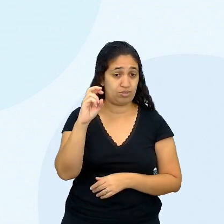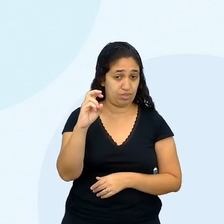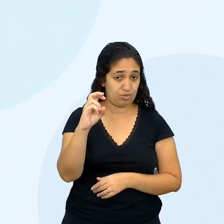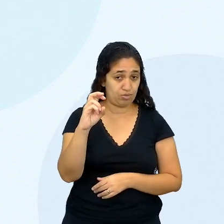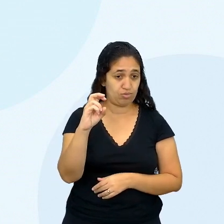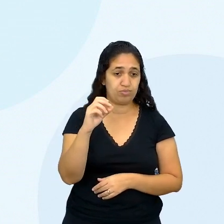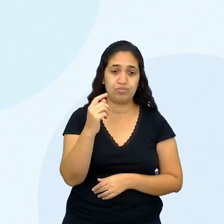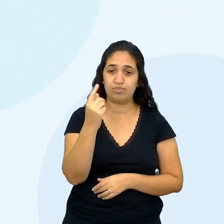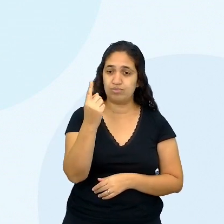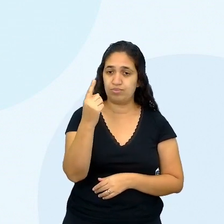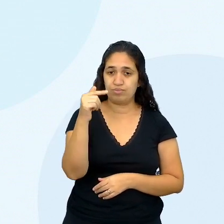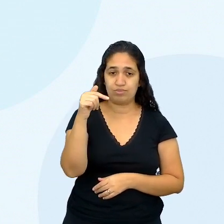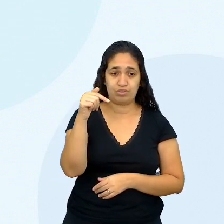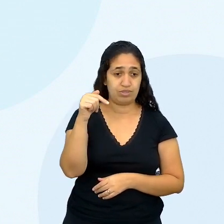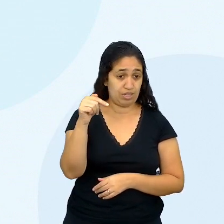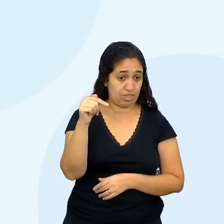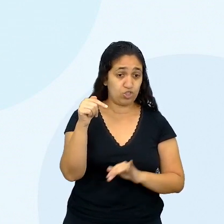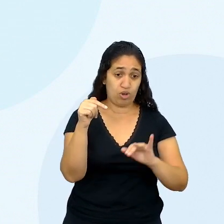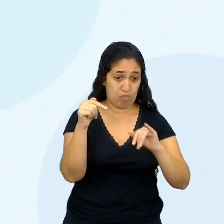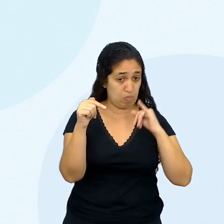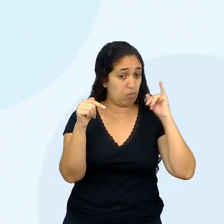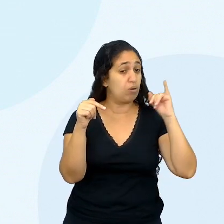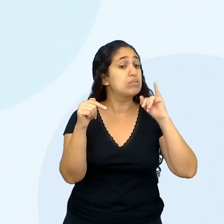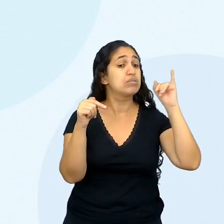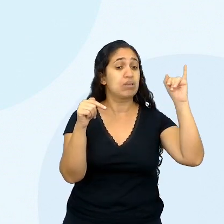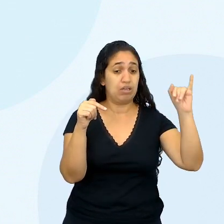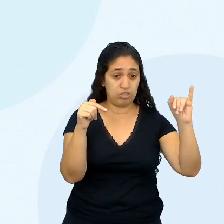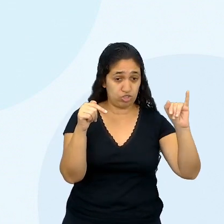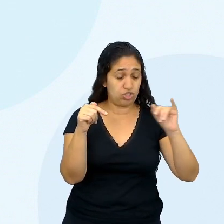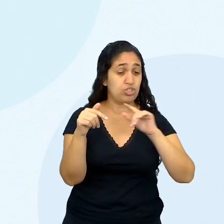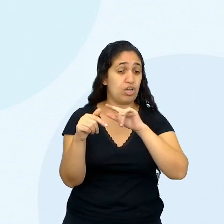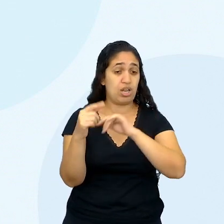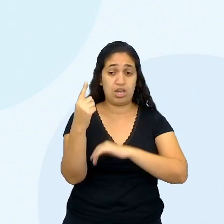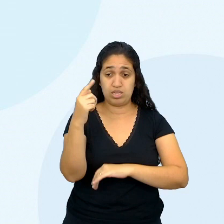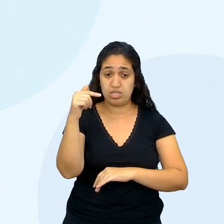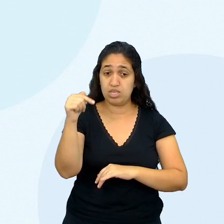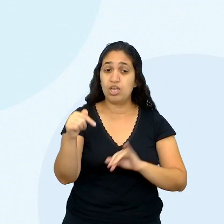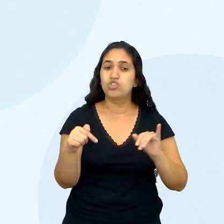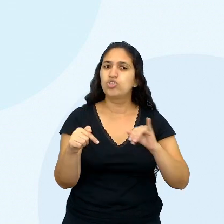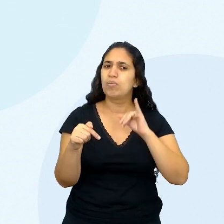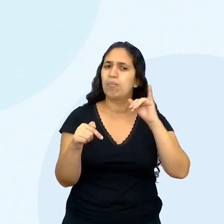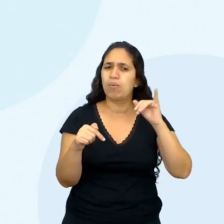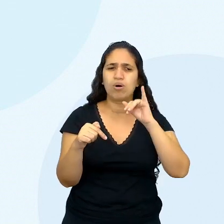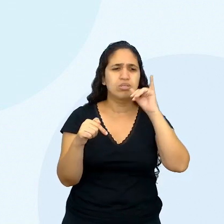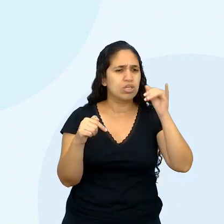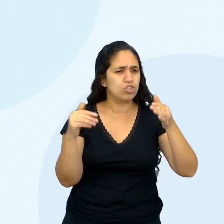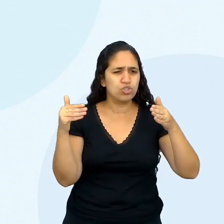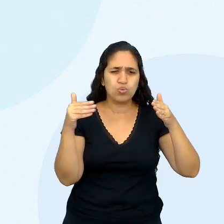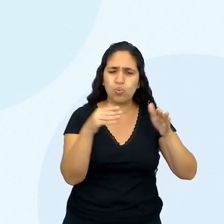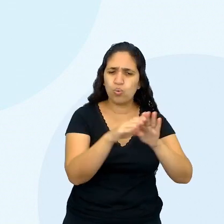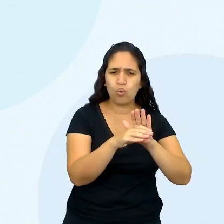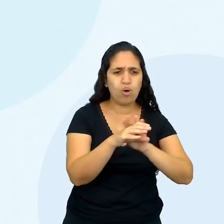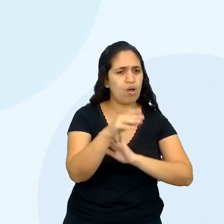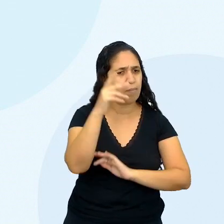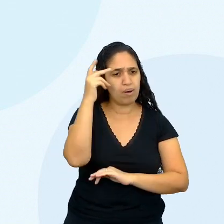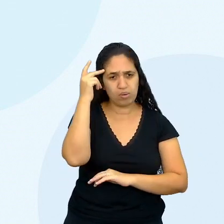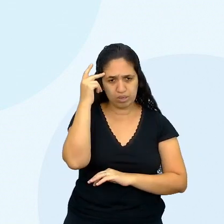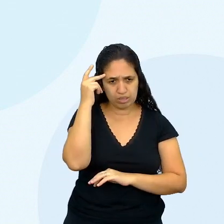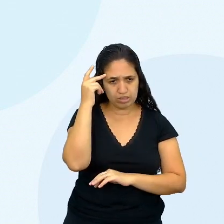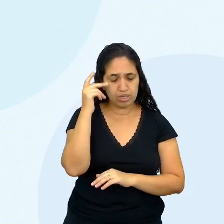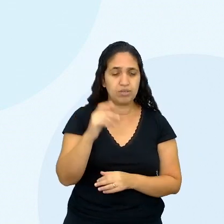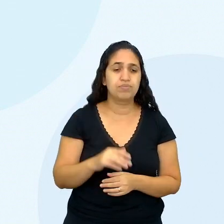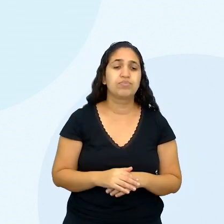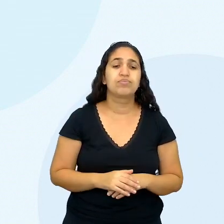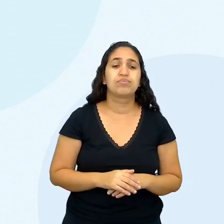a 17, que é importante a gente falar dessa habilidade, porque ela é uma habilidade exclusiva do currículo paulista, e